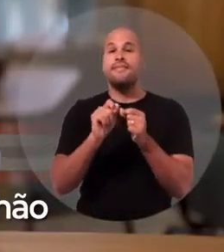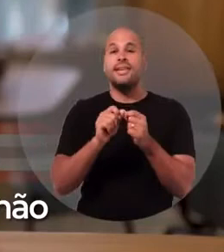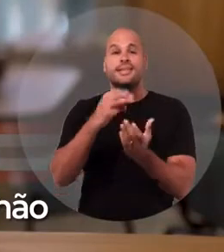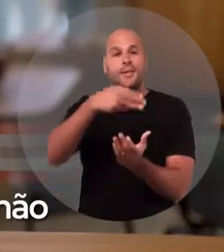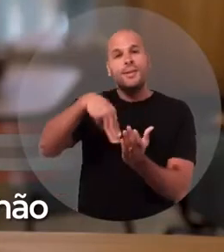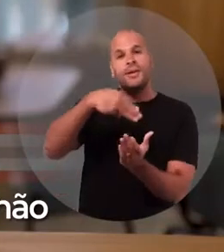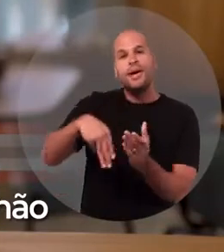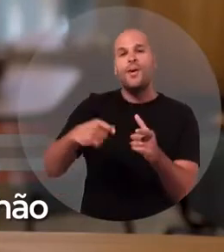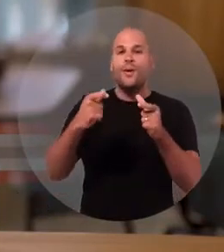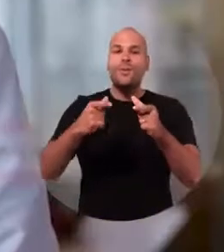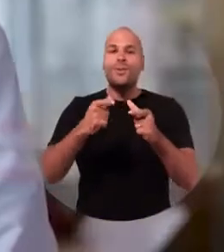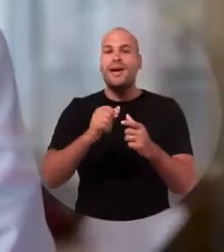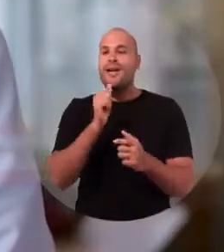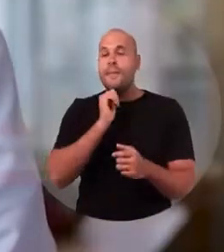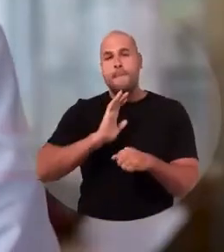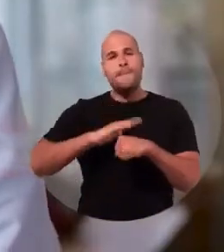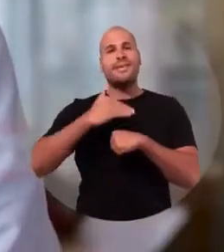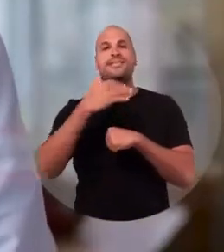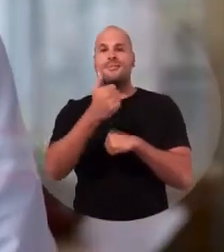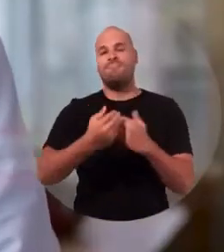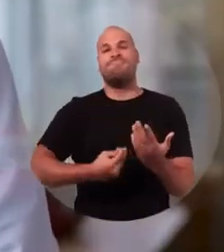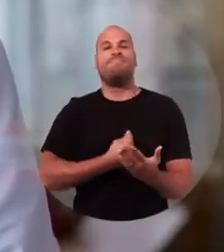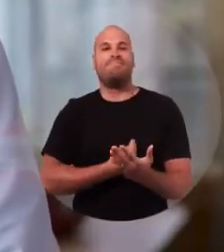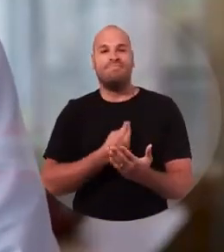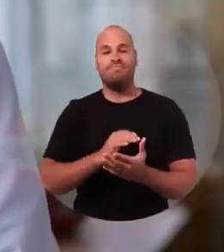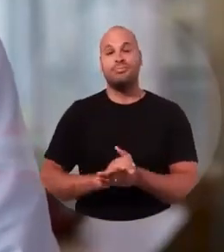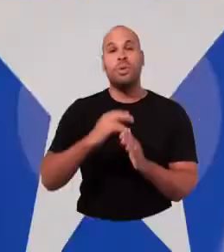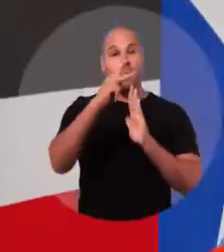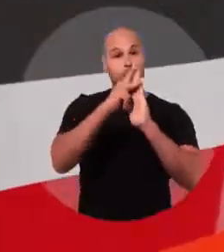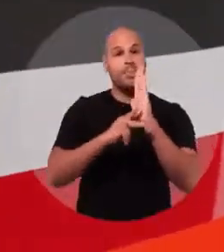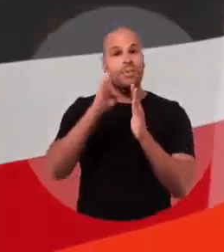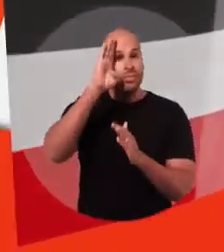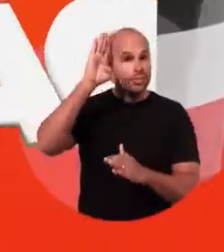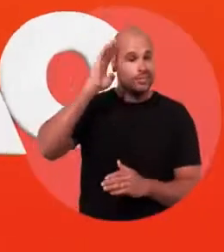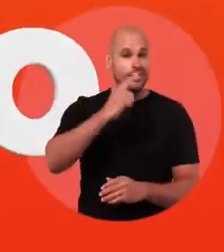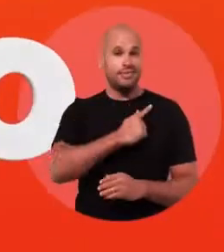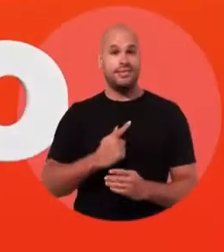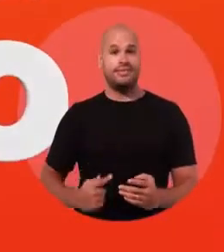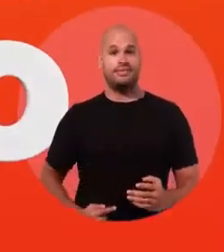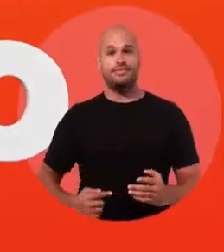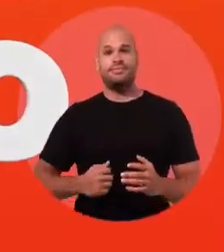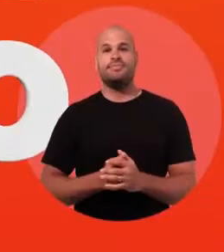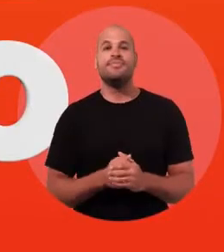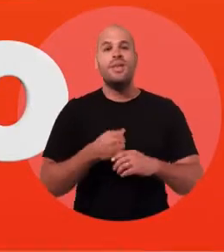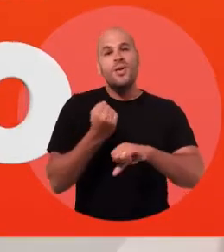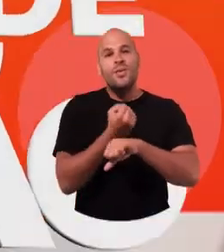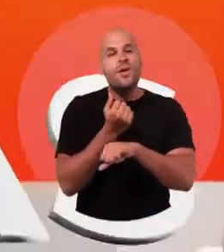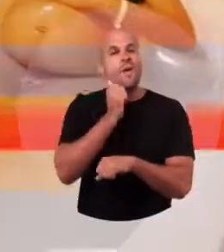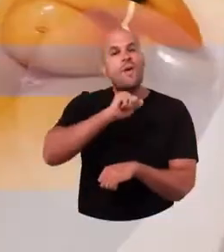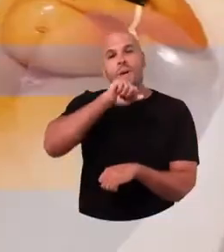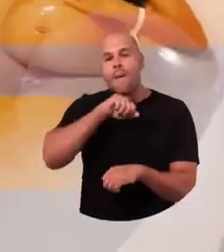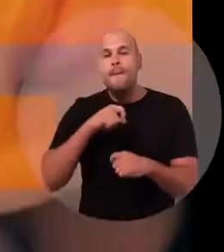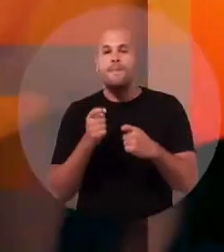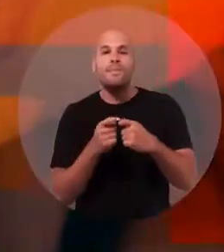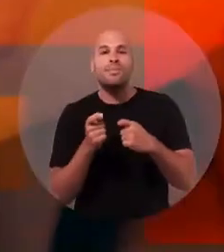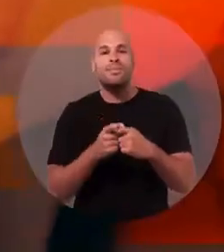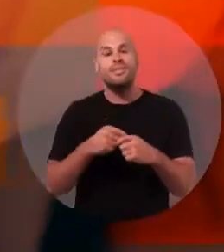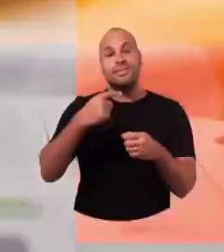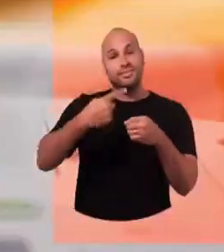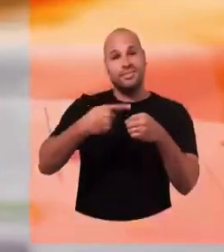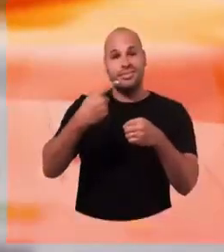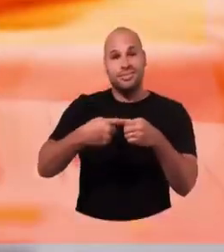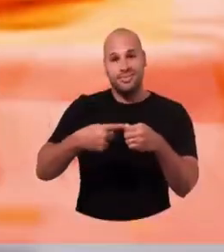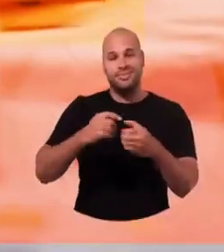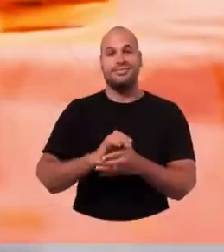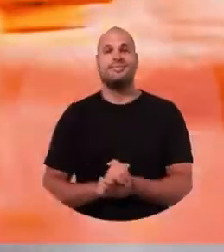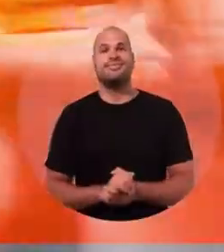e fazer do Maranhão um lugar ainda melhor para se viver. Propostas de Brandão Governador: construir as maternidades de